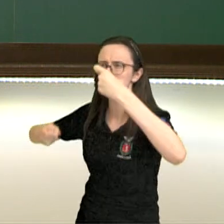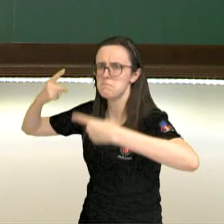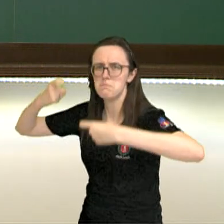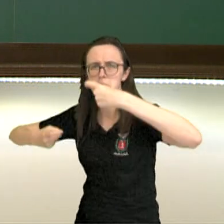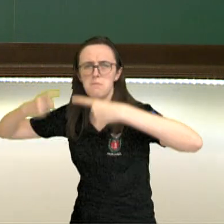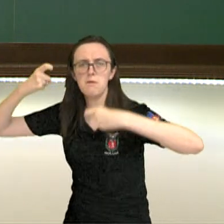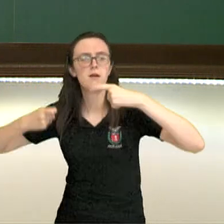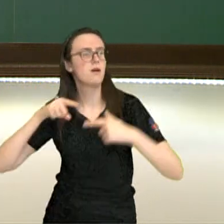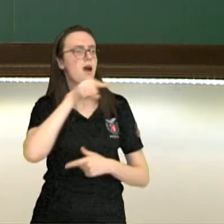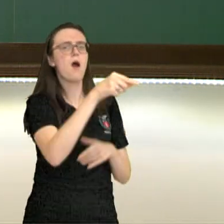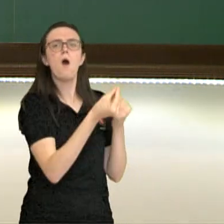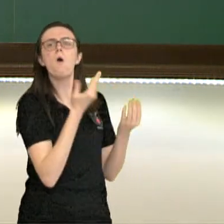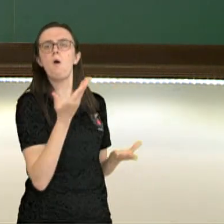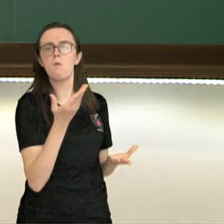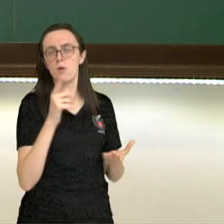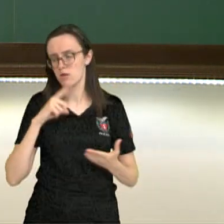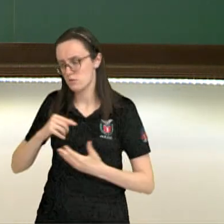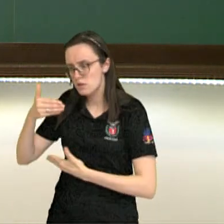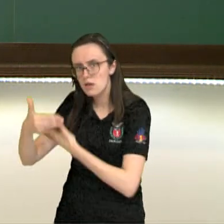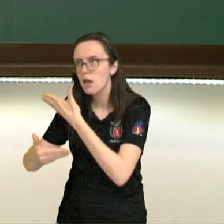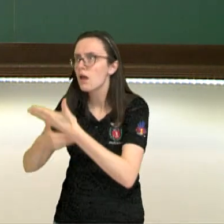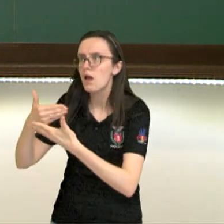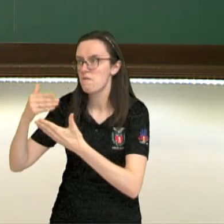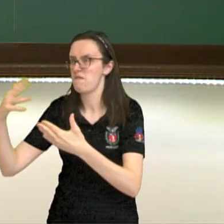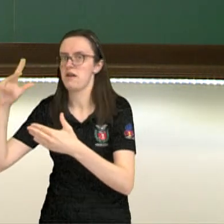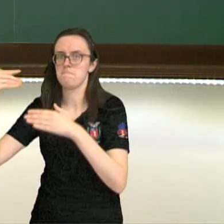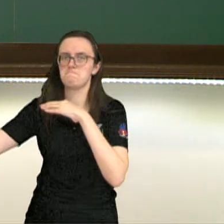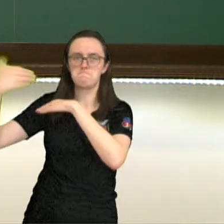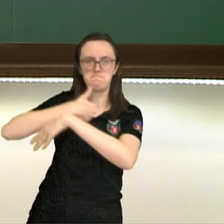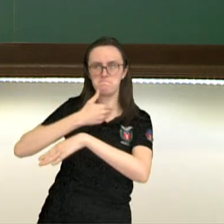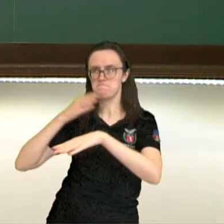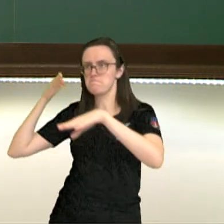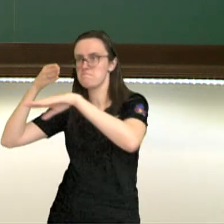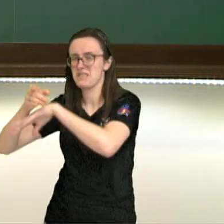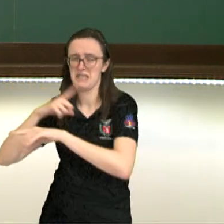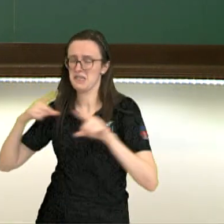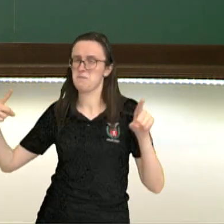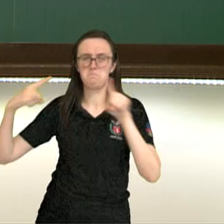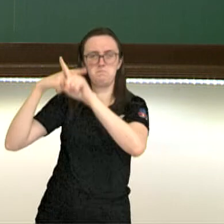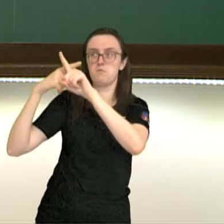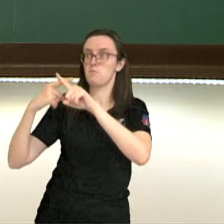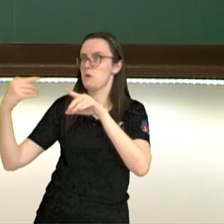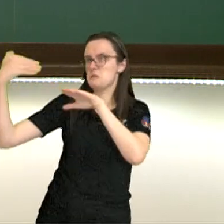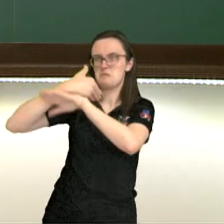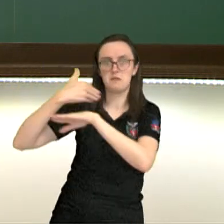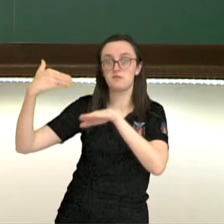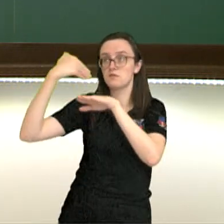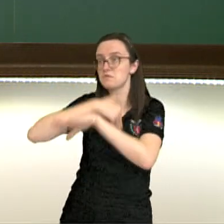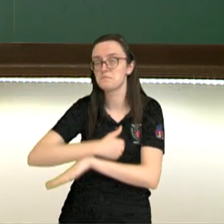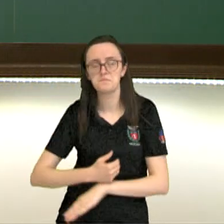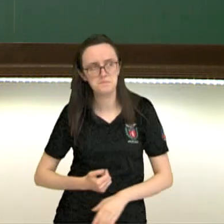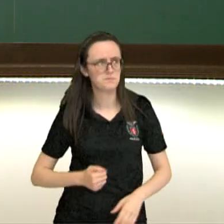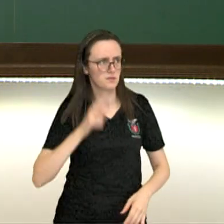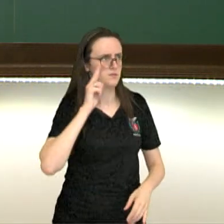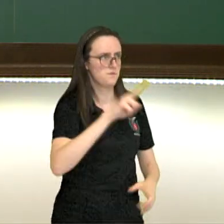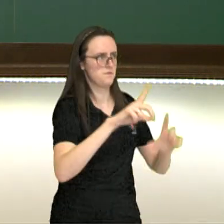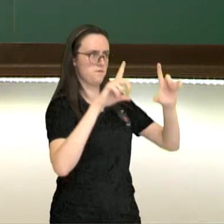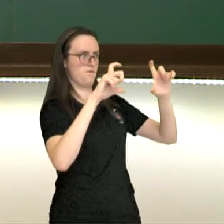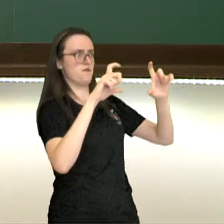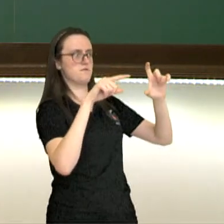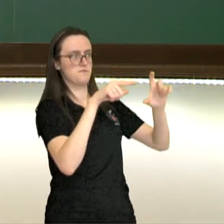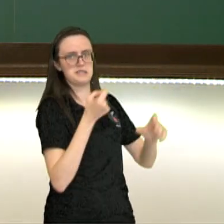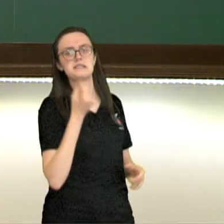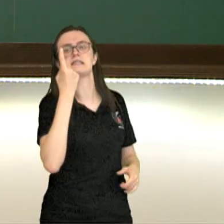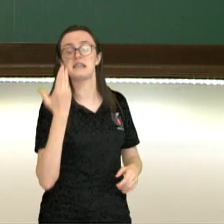Afeganistão, né, sofrendo um processo de invasão dos seus inimigos, e de repente uma pessoa chega e pede para tirar uma foto.